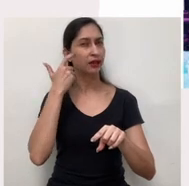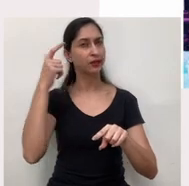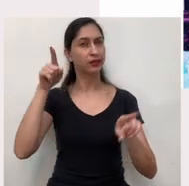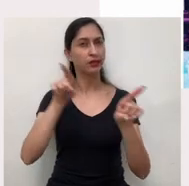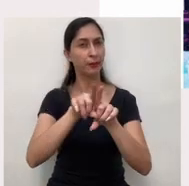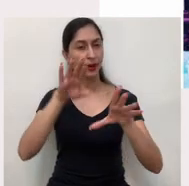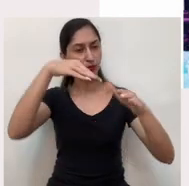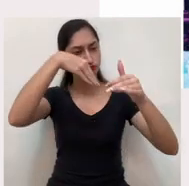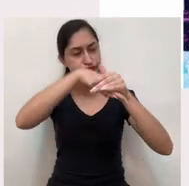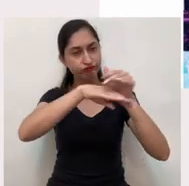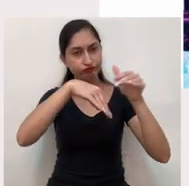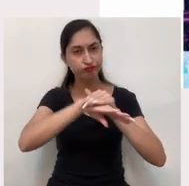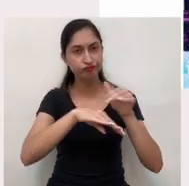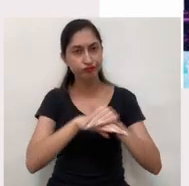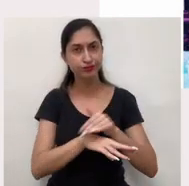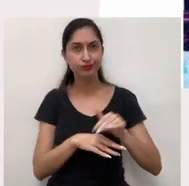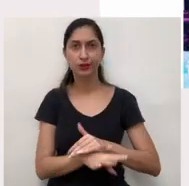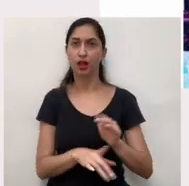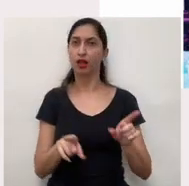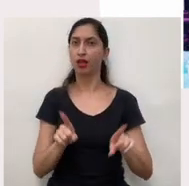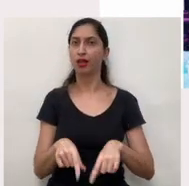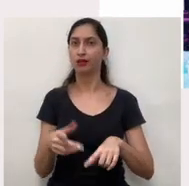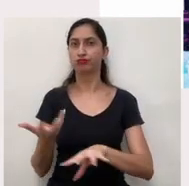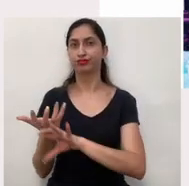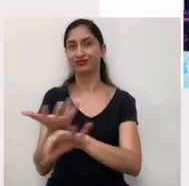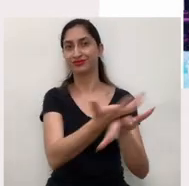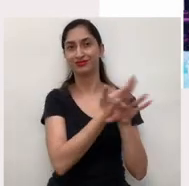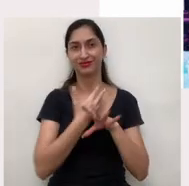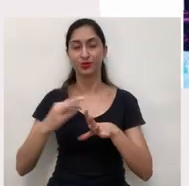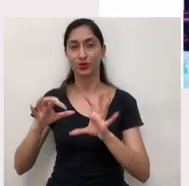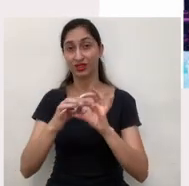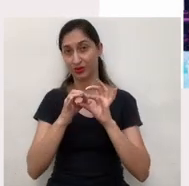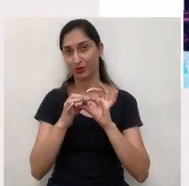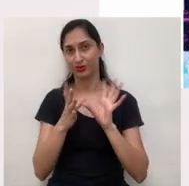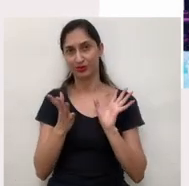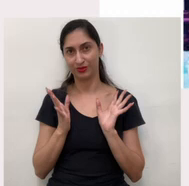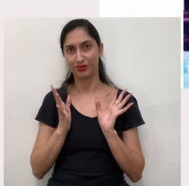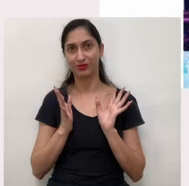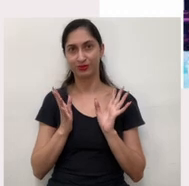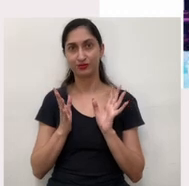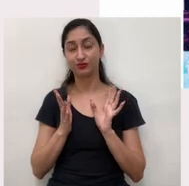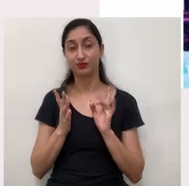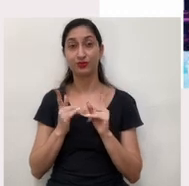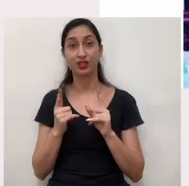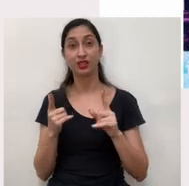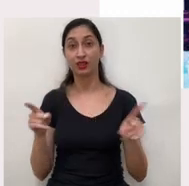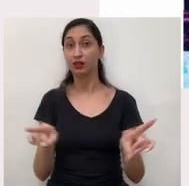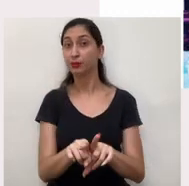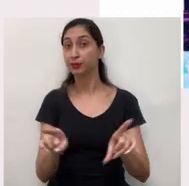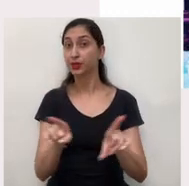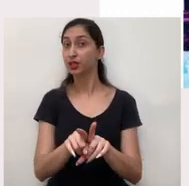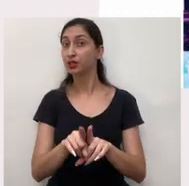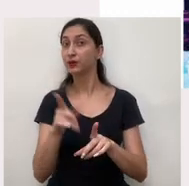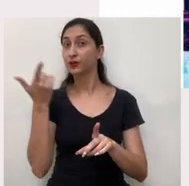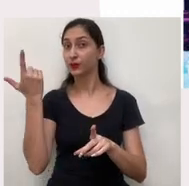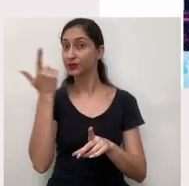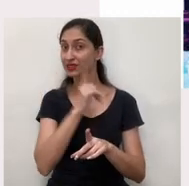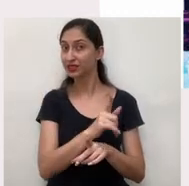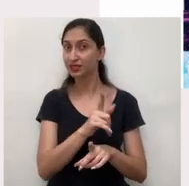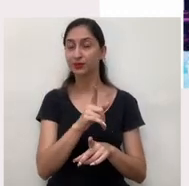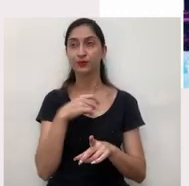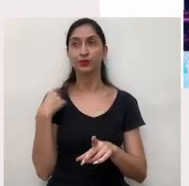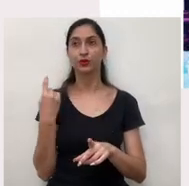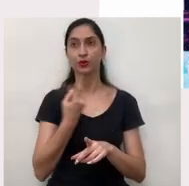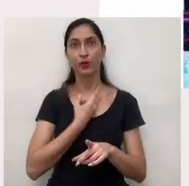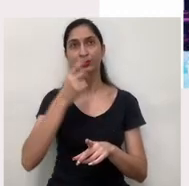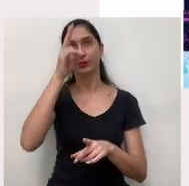uma tarefa interdisciplinar, né? E evocar Pierre Nora, né, para dizer que não